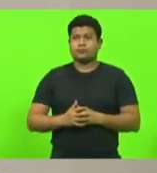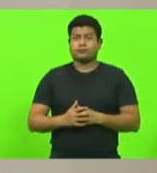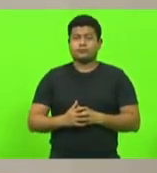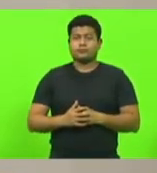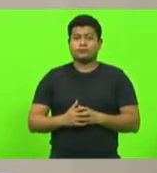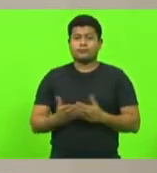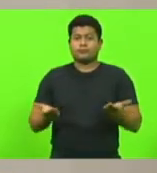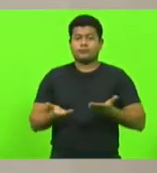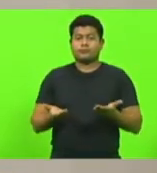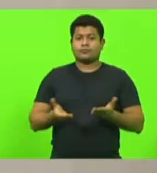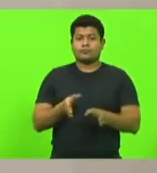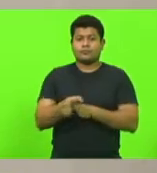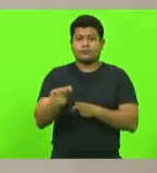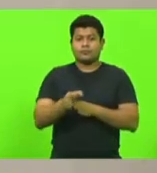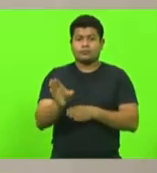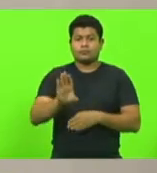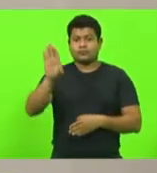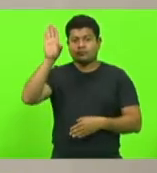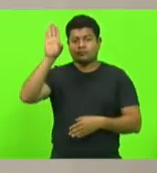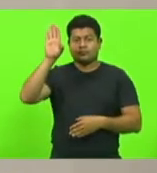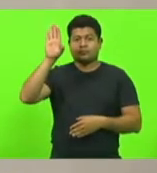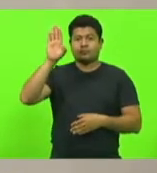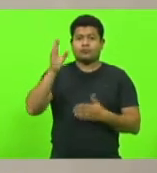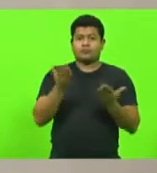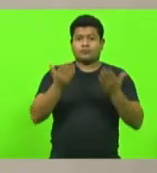de voto, com a palavra o deputado José Milton Schaefer.